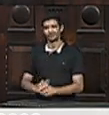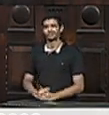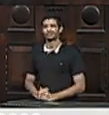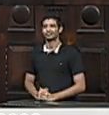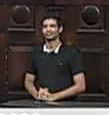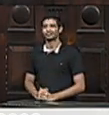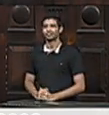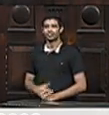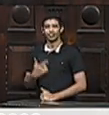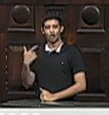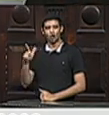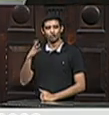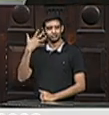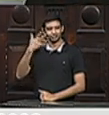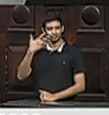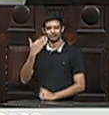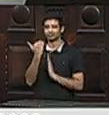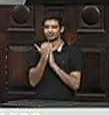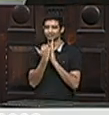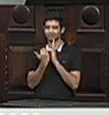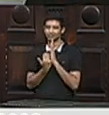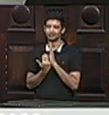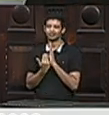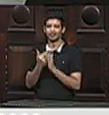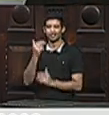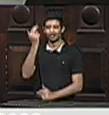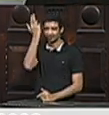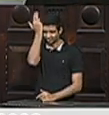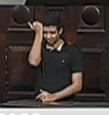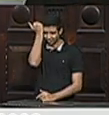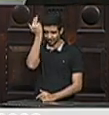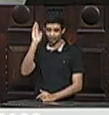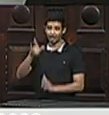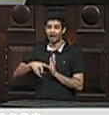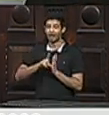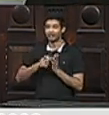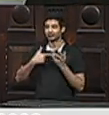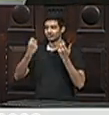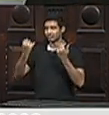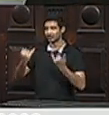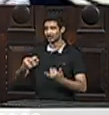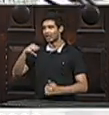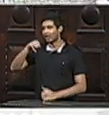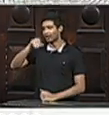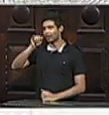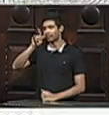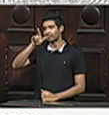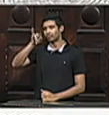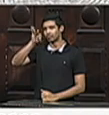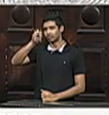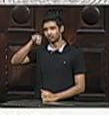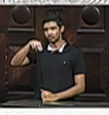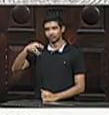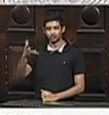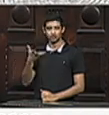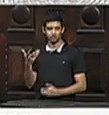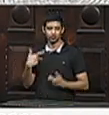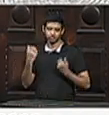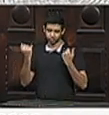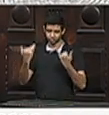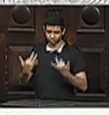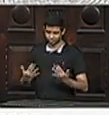seja conversando com a Secretaria de Trabalho, que é uma secretaria que dialoga com facilidade, conversando sobre as emendas que foram apresentadas para